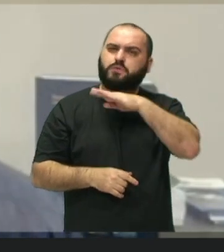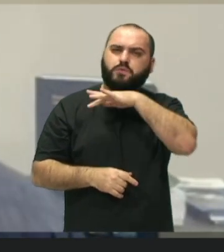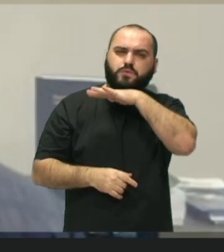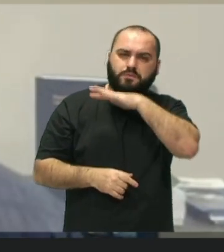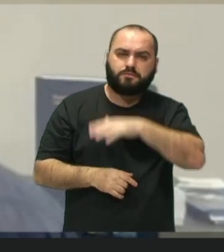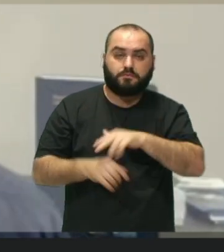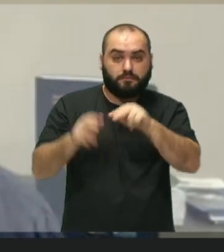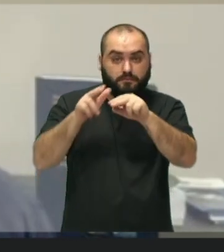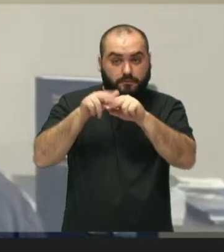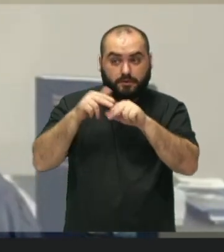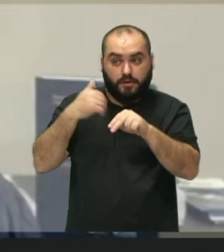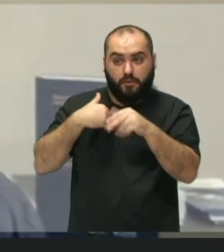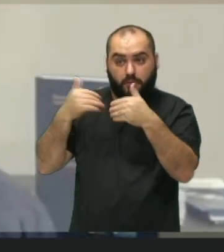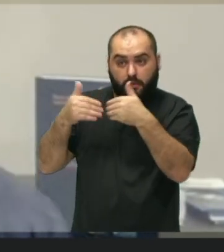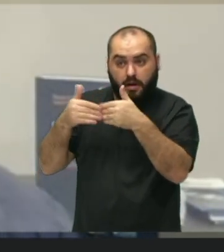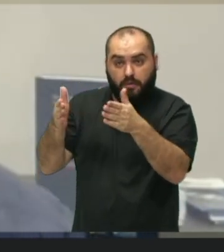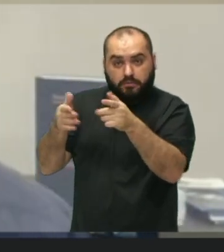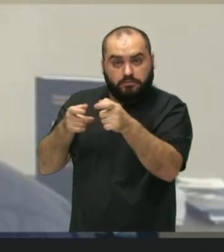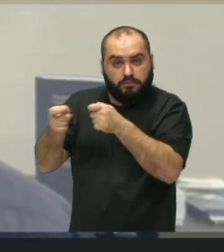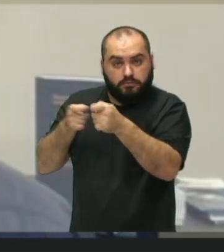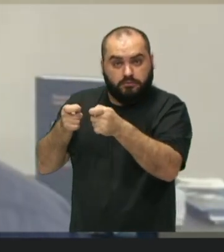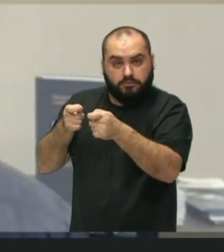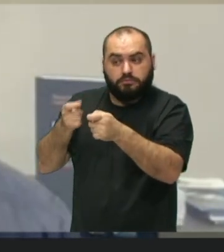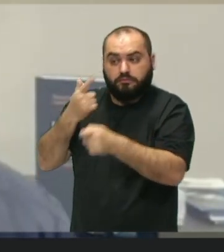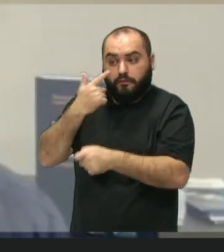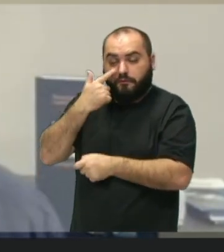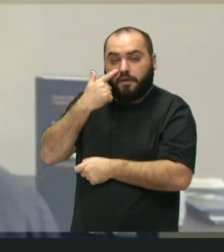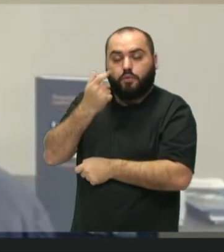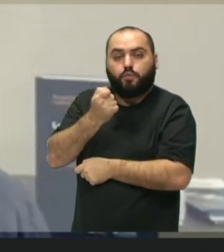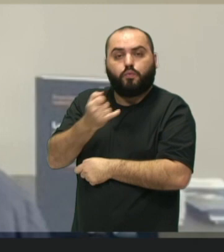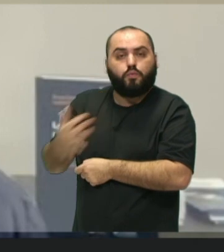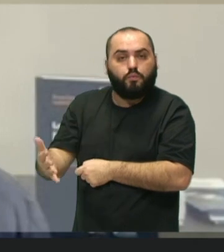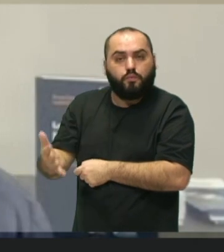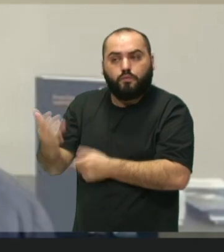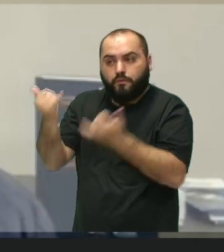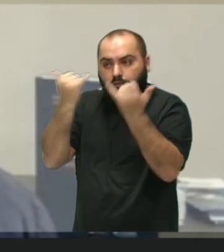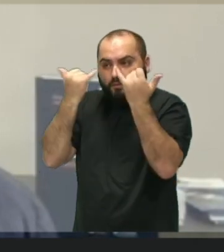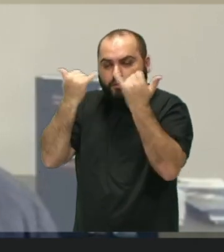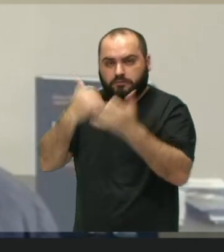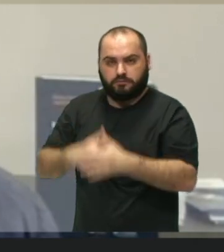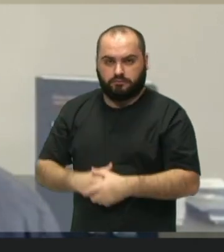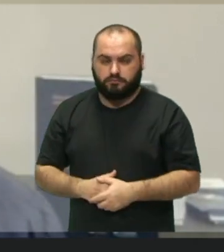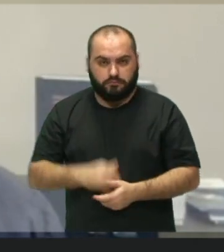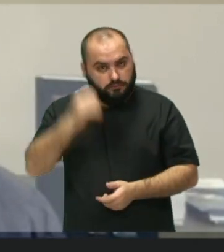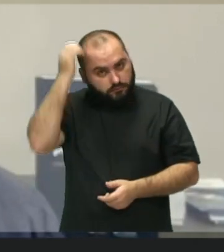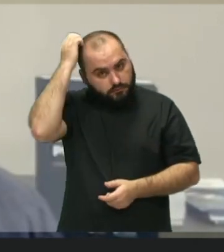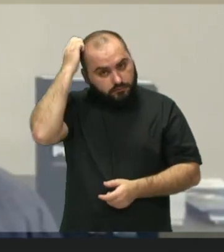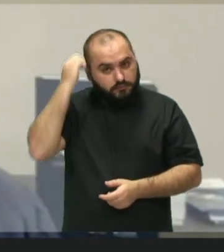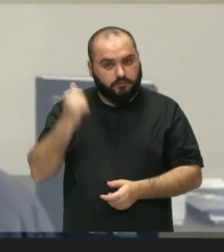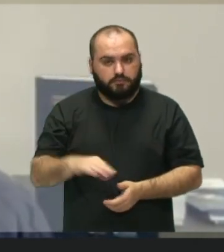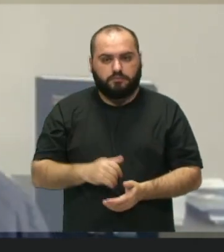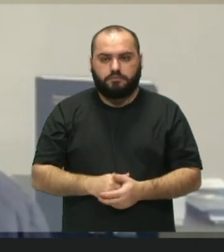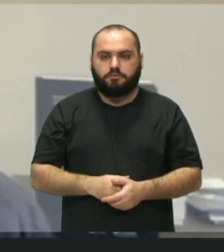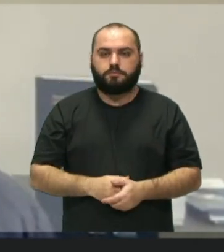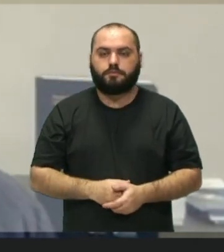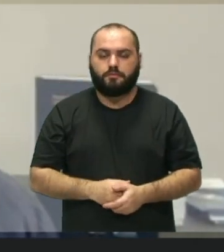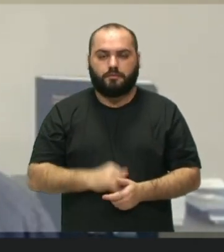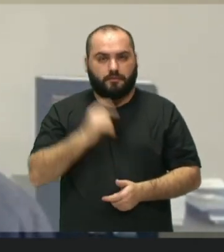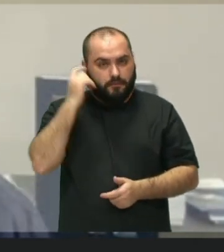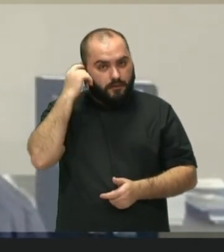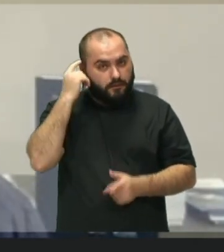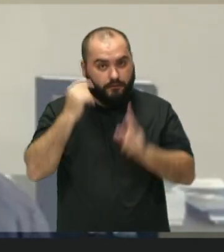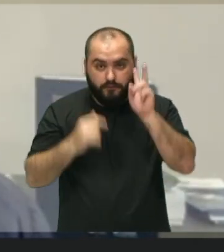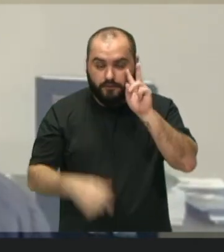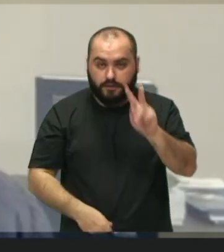abro um negócio, eu quero ter acesso a, no mínimo, números, a informação. Eu fiquei muito assustado, Elis, quando eu comecei a notar que os maiores vendedores